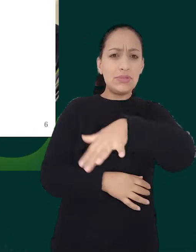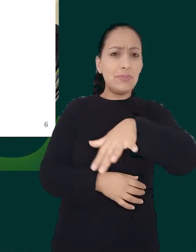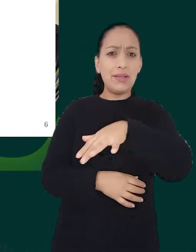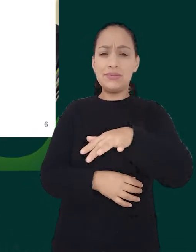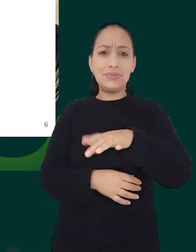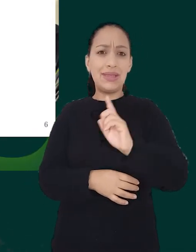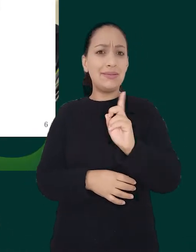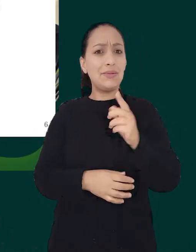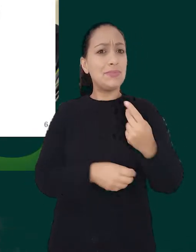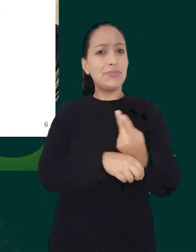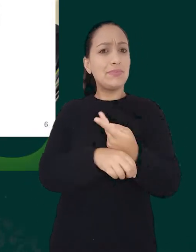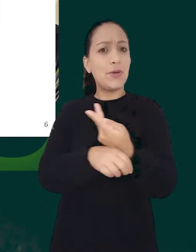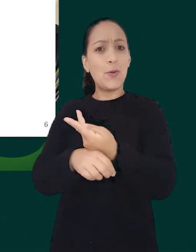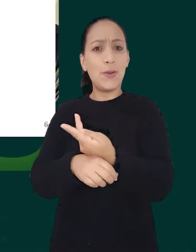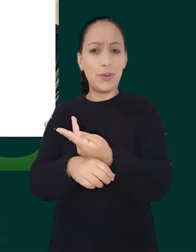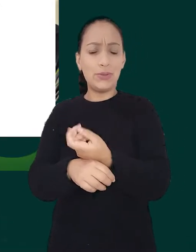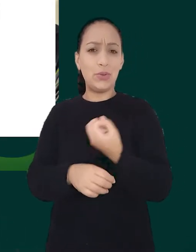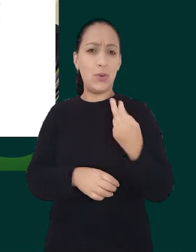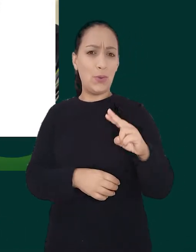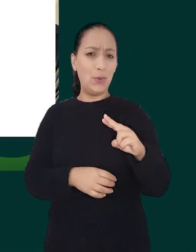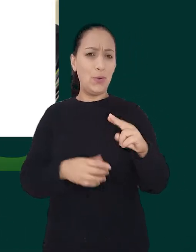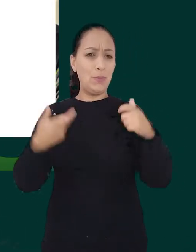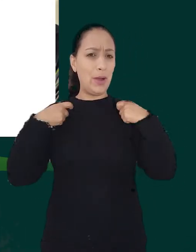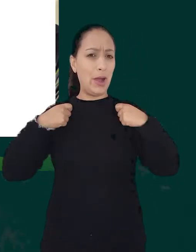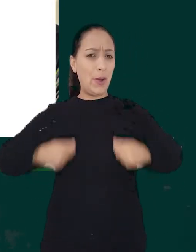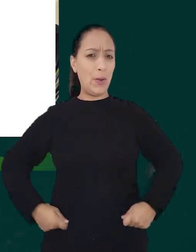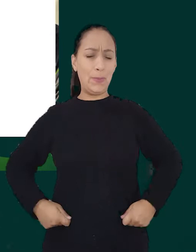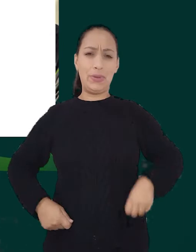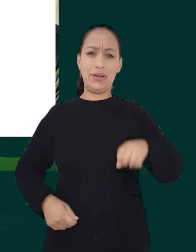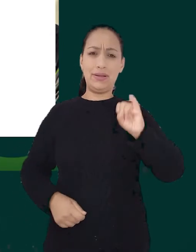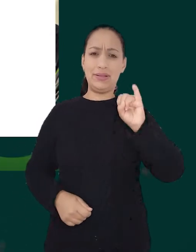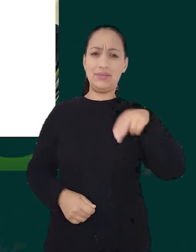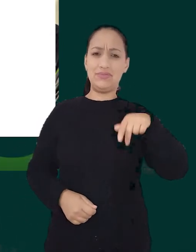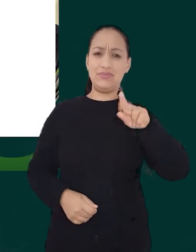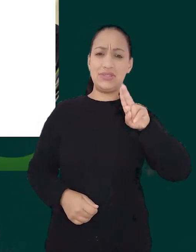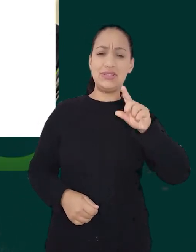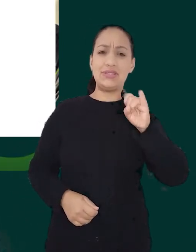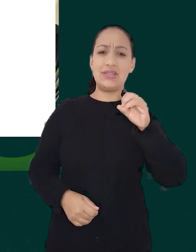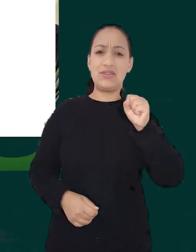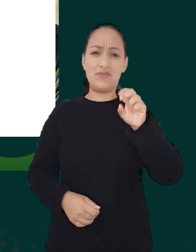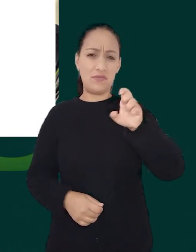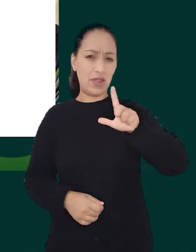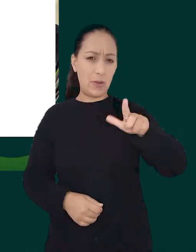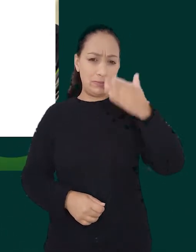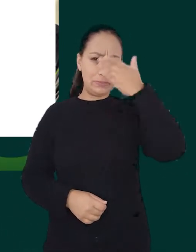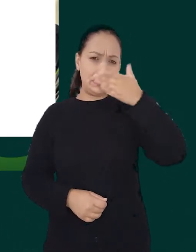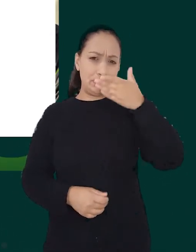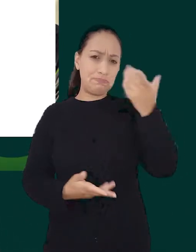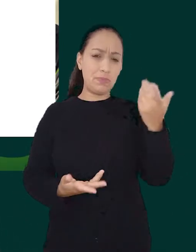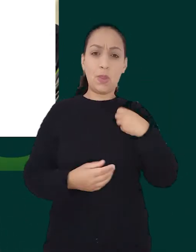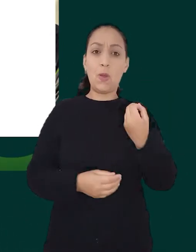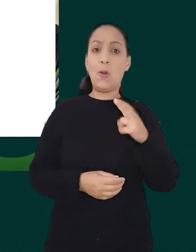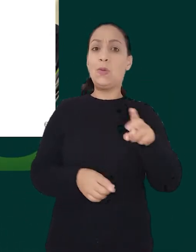ou colocando uma roupa invisível, ou atirando algo